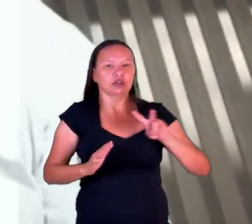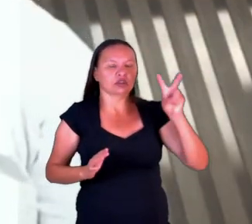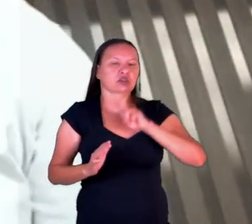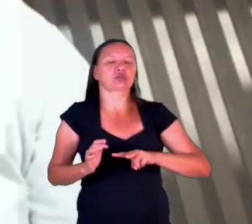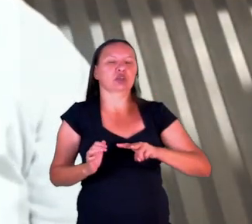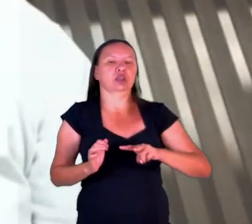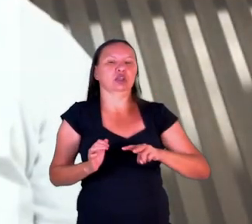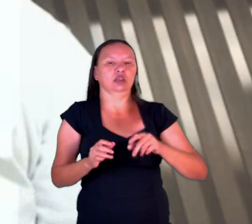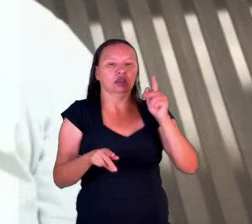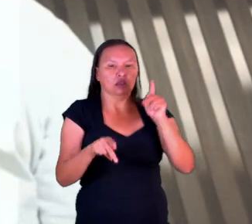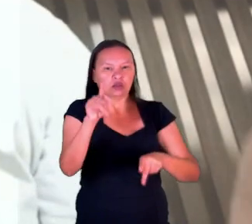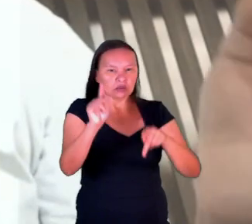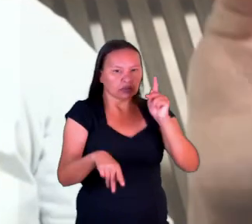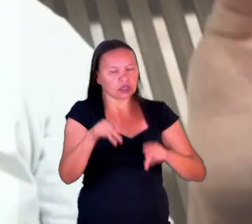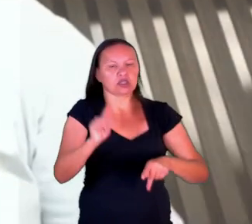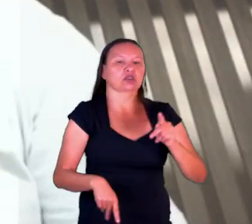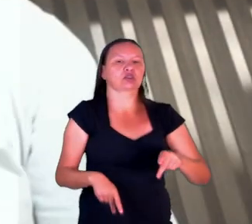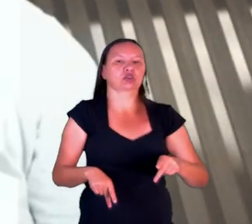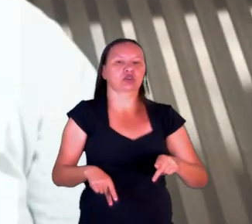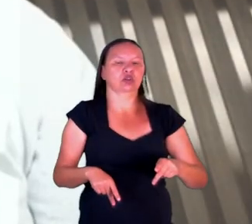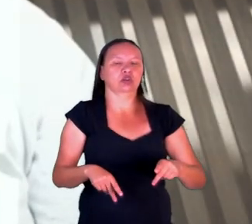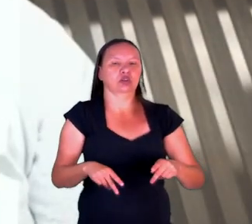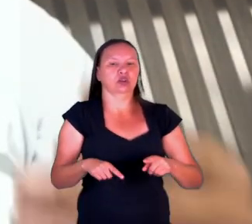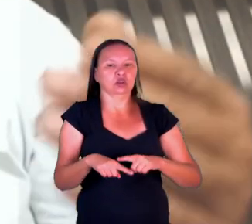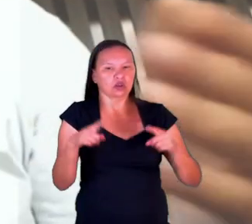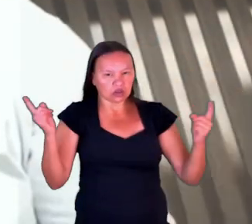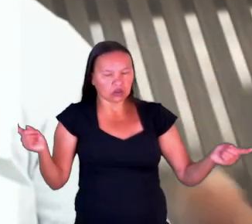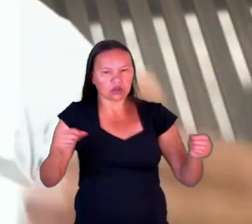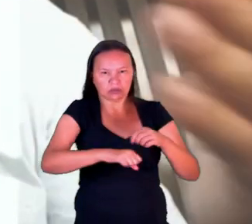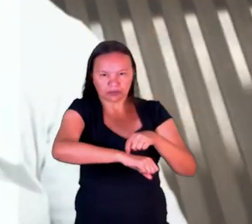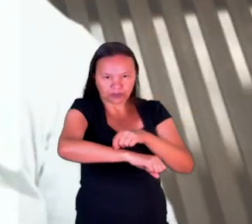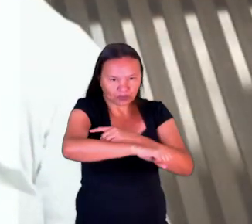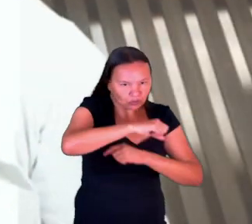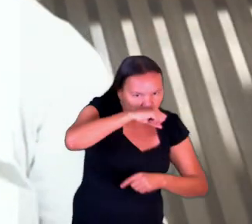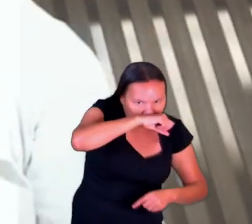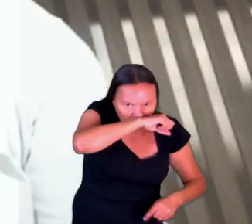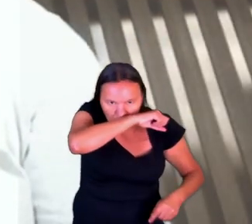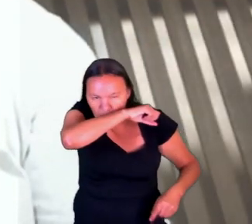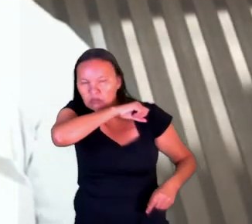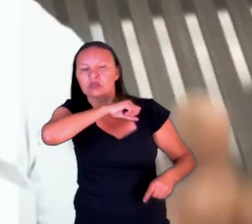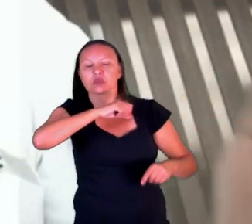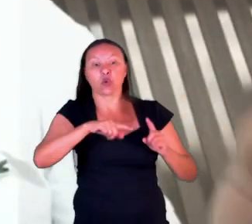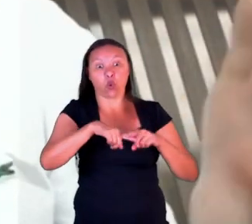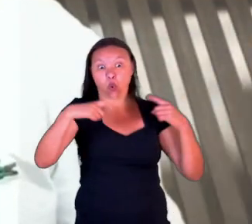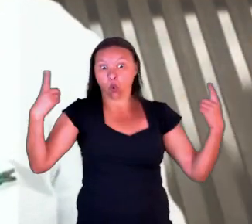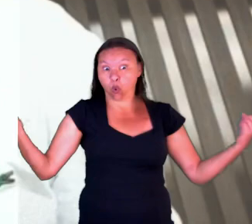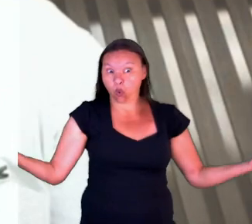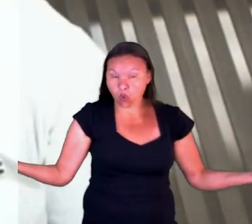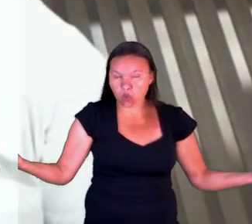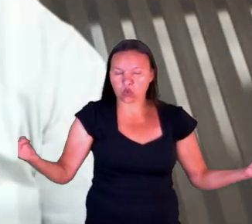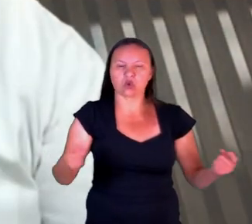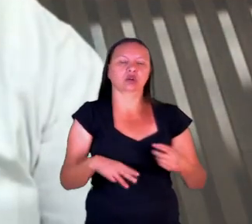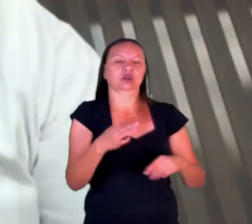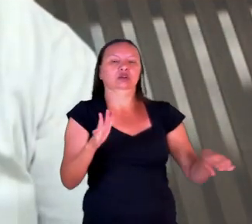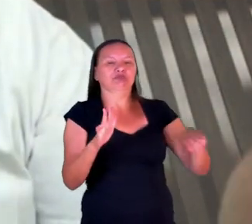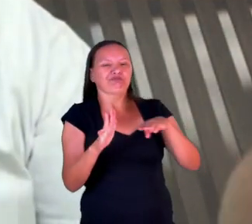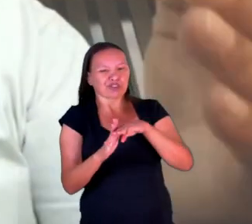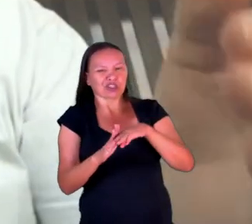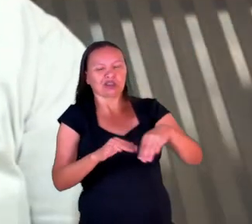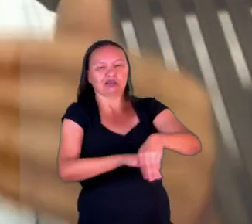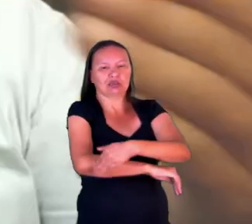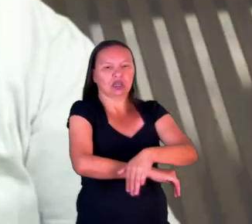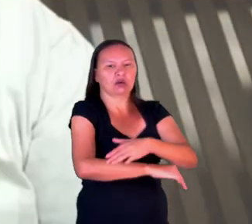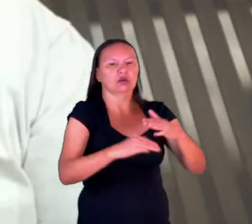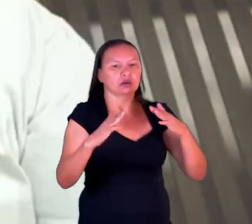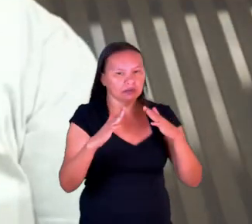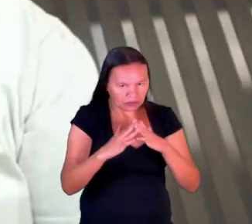indivíduo que que que que que por conta de dependência química ou de outros fatores acabou chegando na rua quer